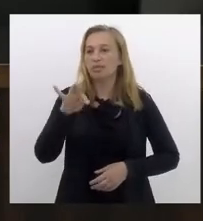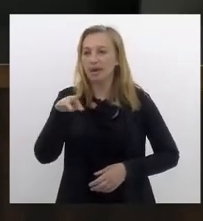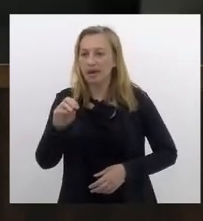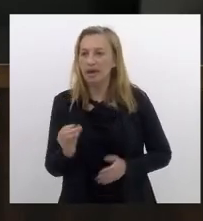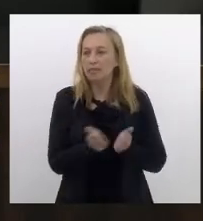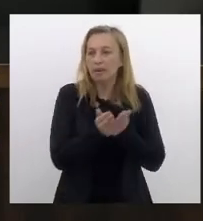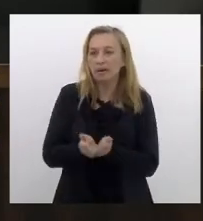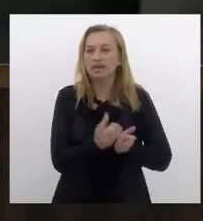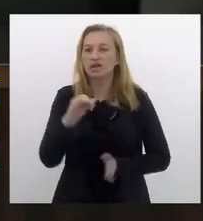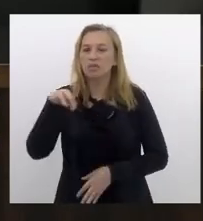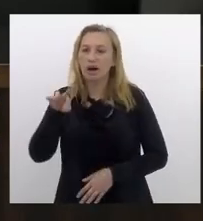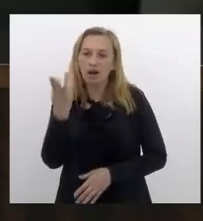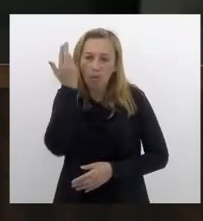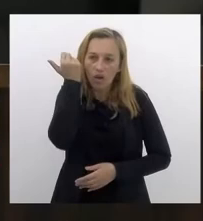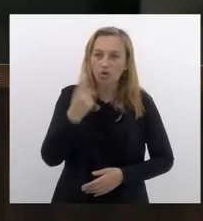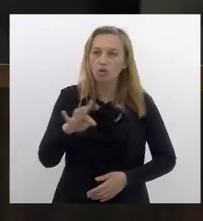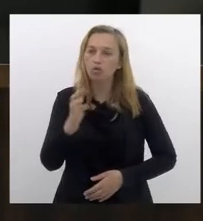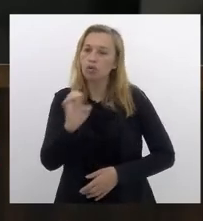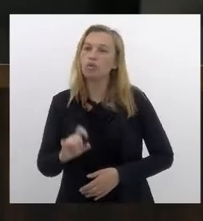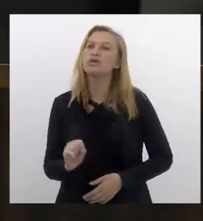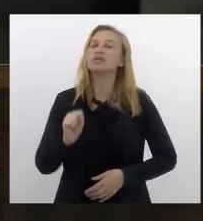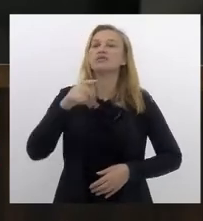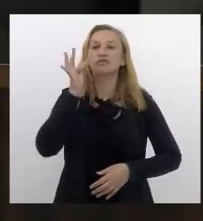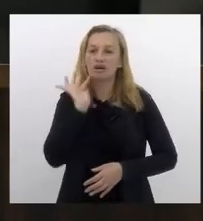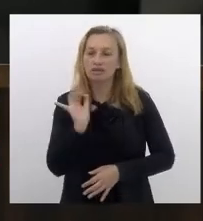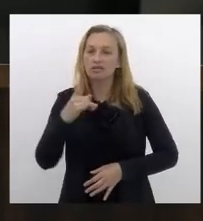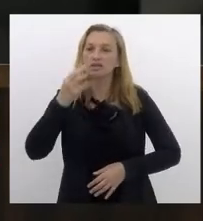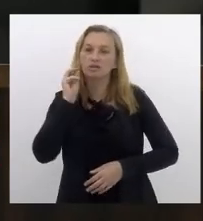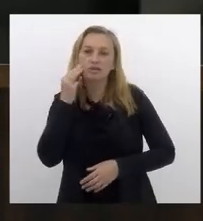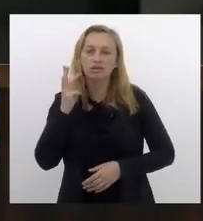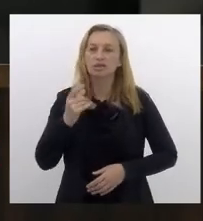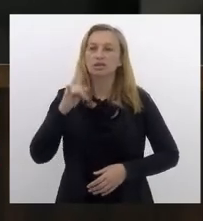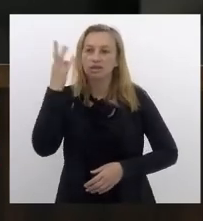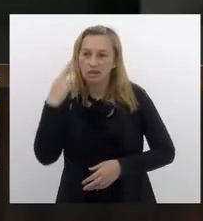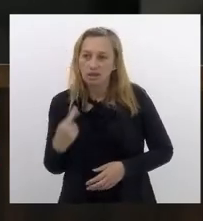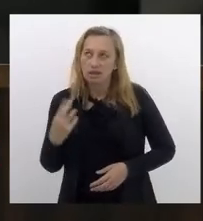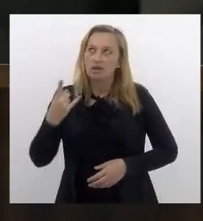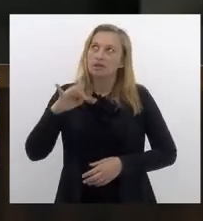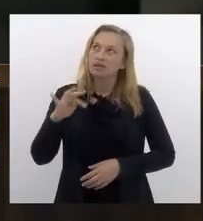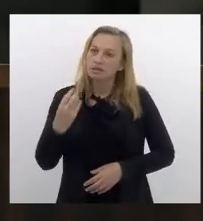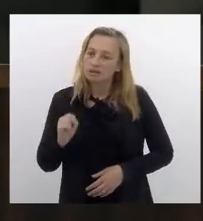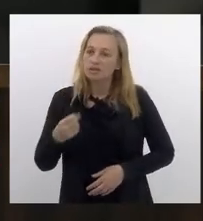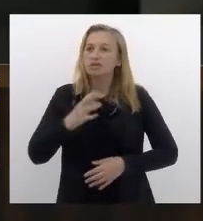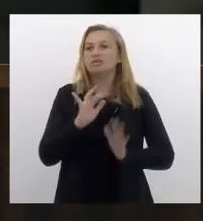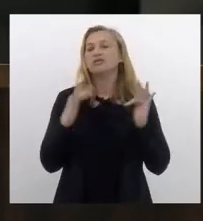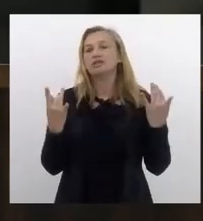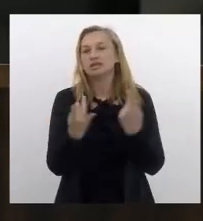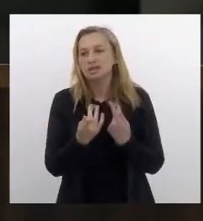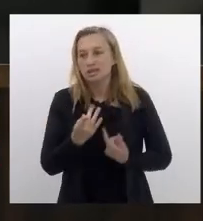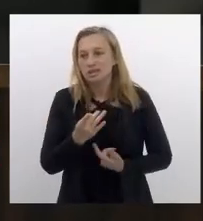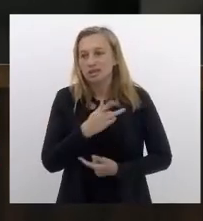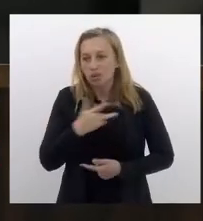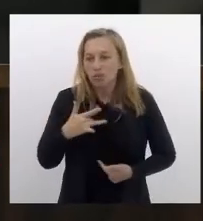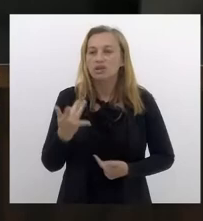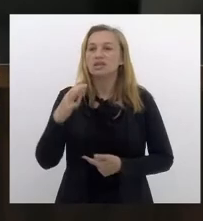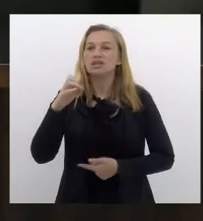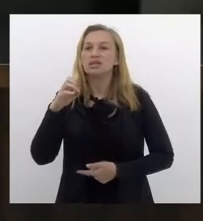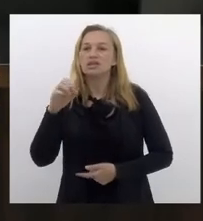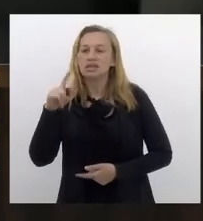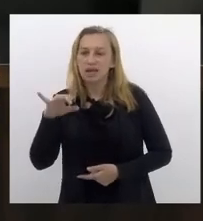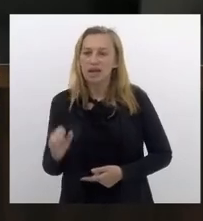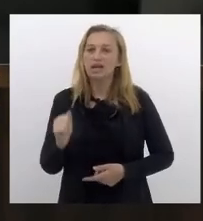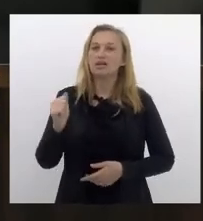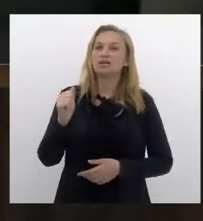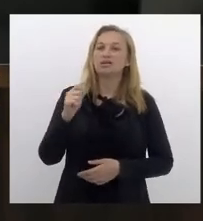Bernardo, Eliomar Coelho, Rubens Montempo, Fábio Serafini, Valdeca Carneira, Lana Passos, Marta Rocha, Valdeci da Saúde, Célia Jordão, Luiz